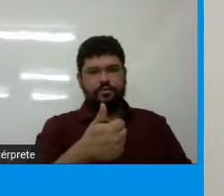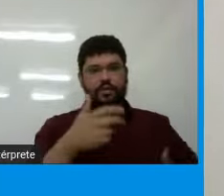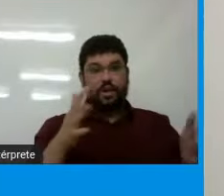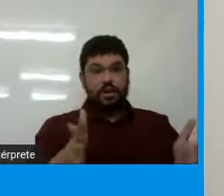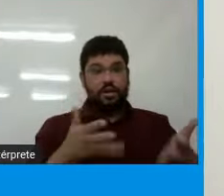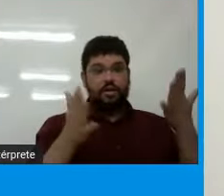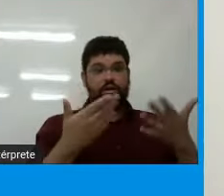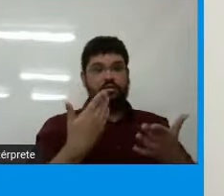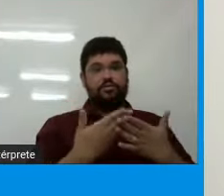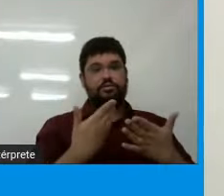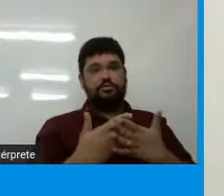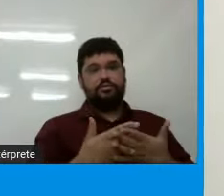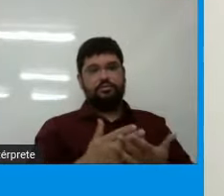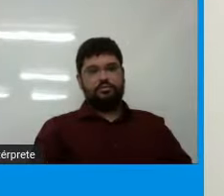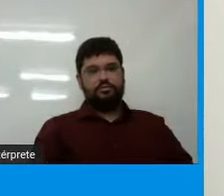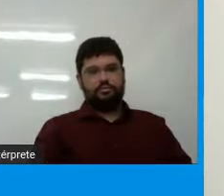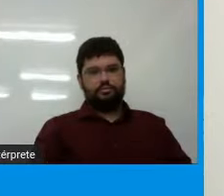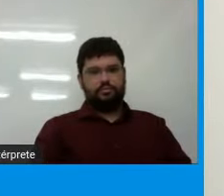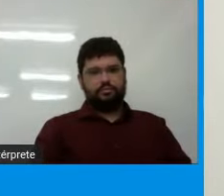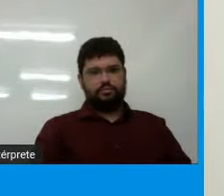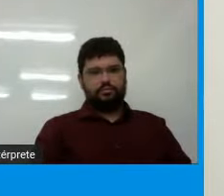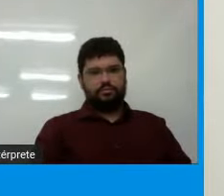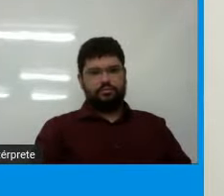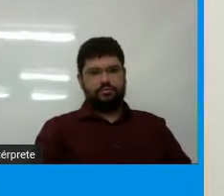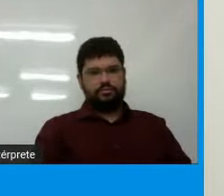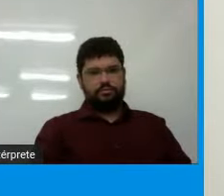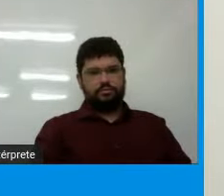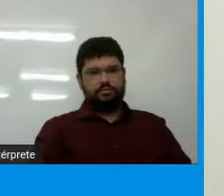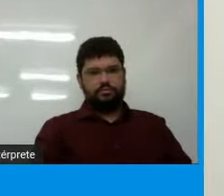aula? Será que tem alguém aí?